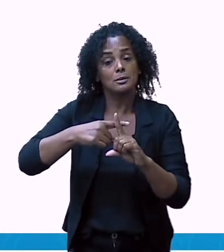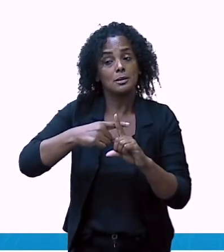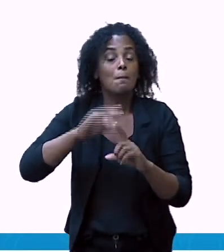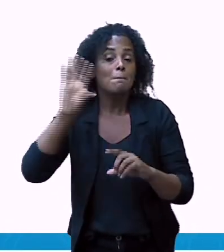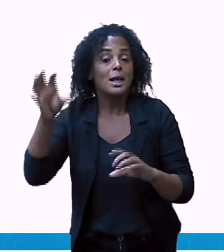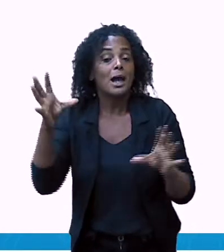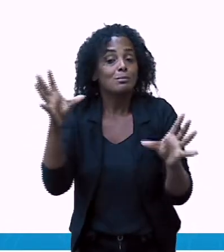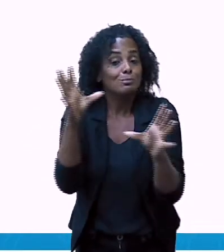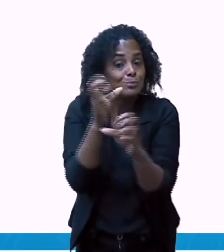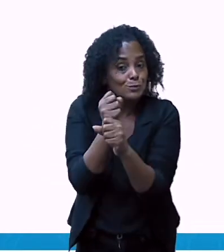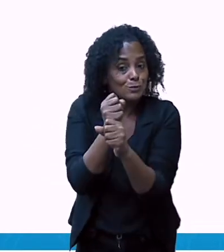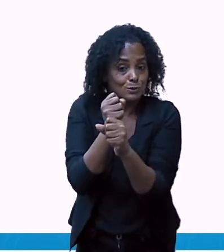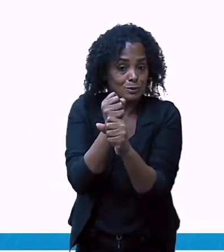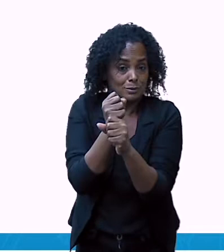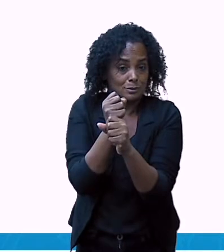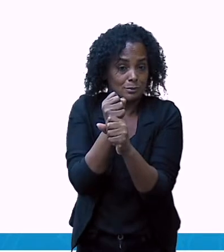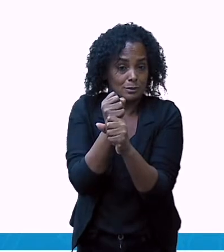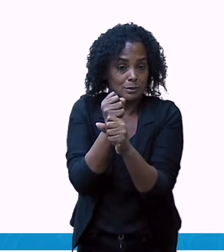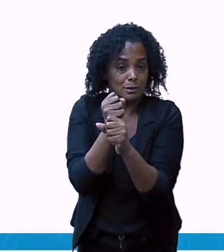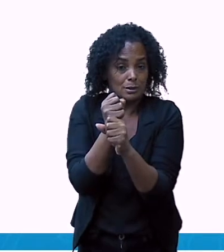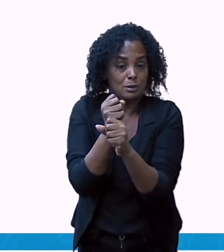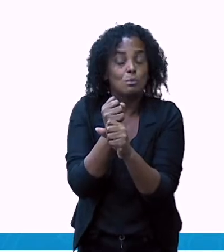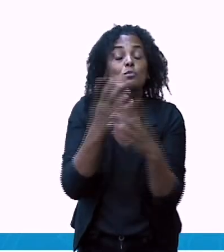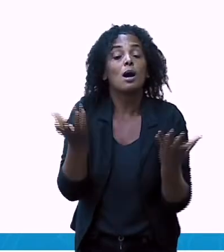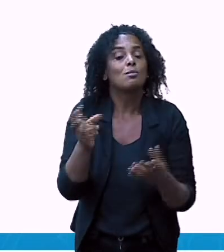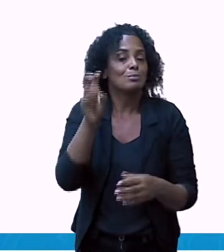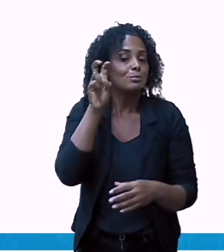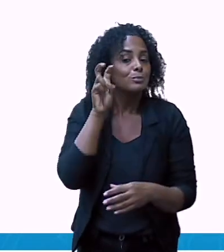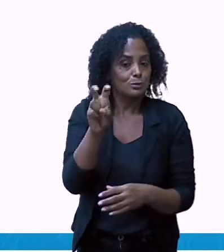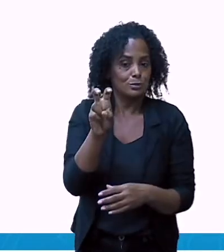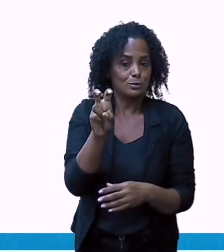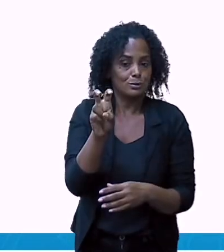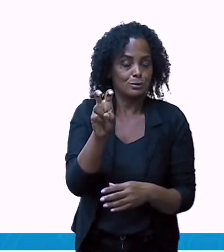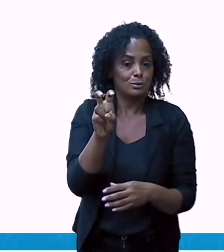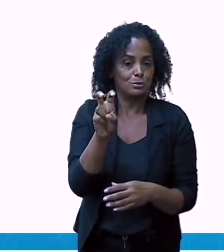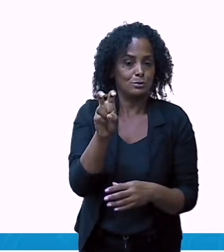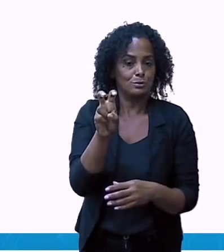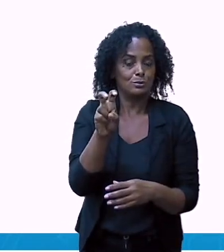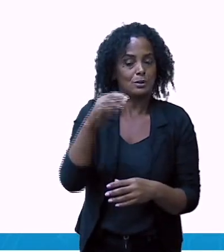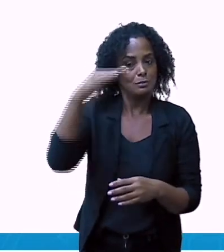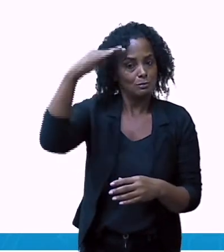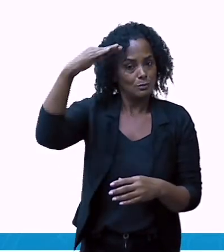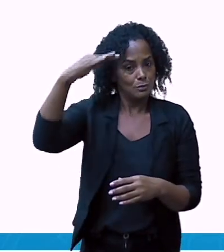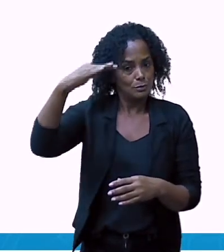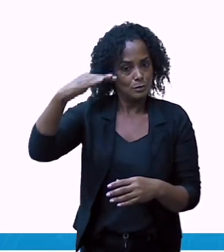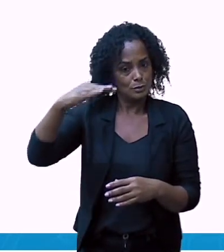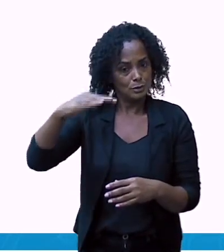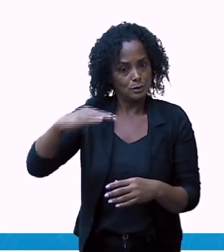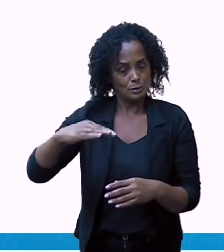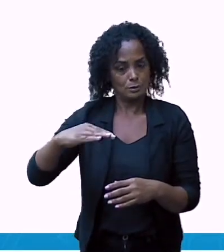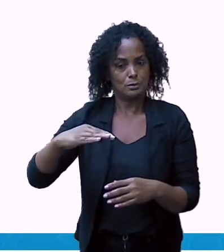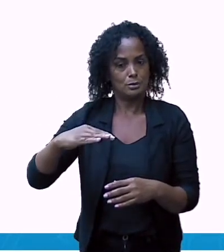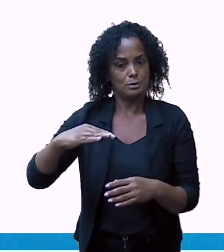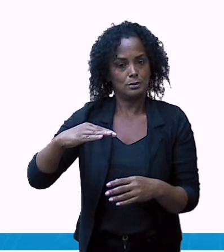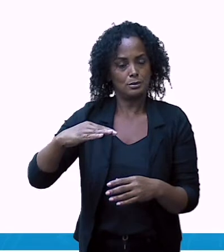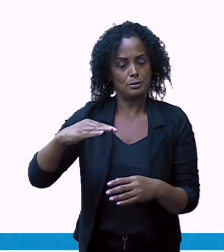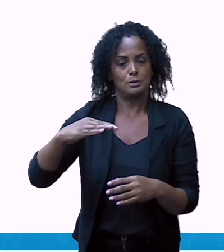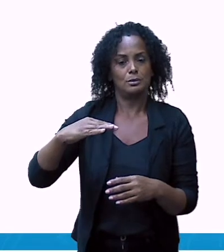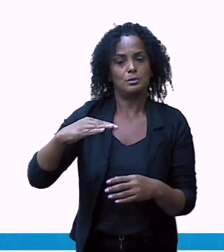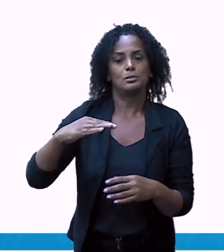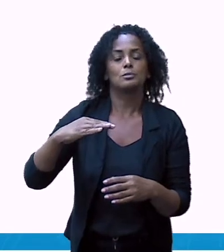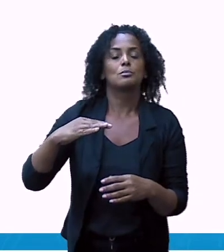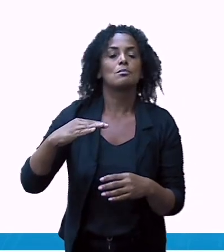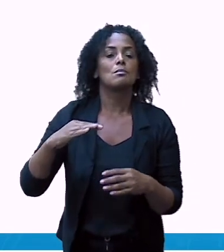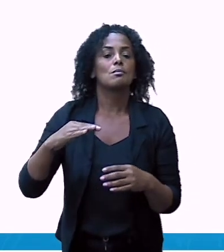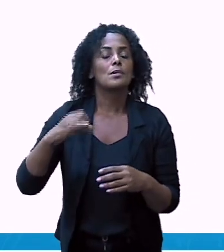dividido por 2, que é 5. E continuo descendo o restante de toda a minha expressão